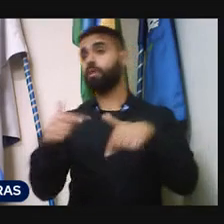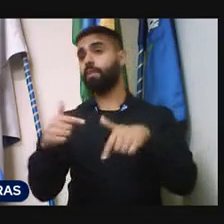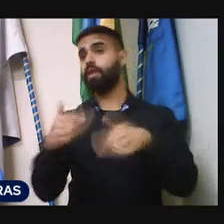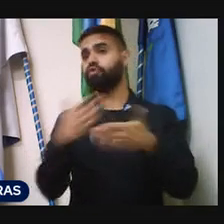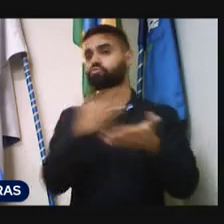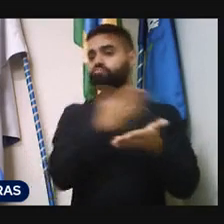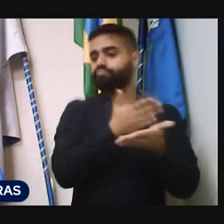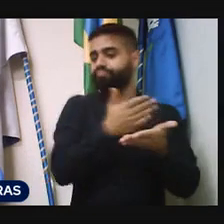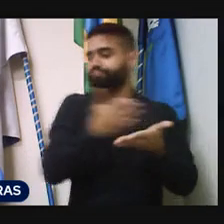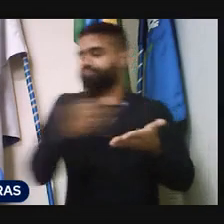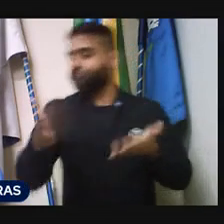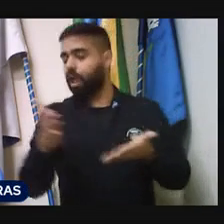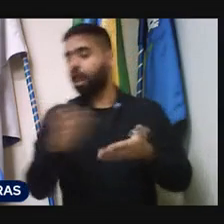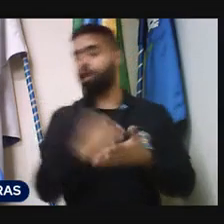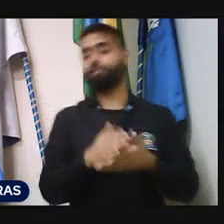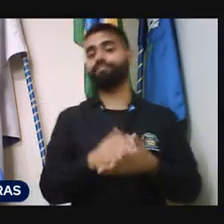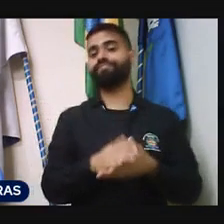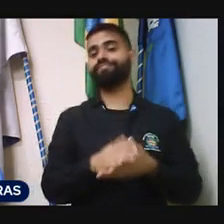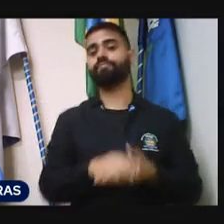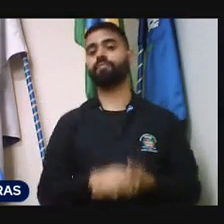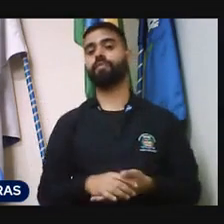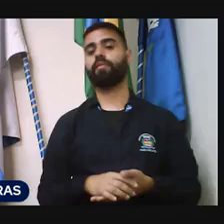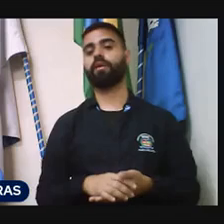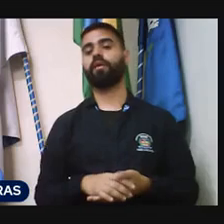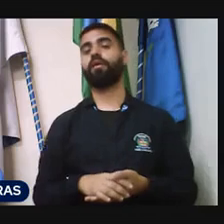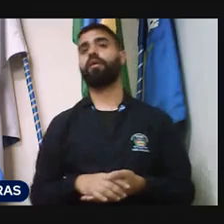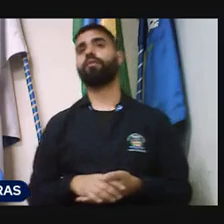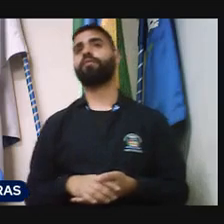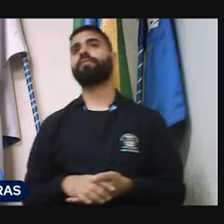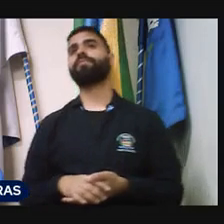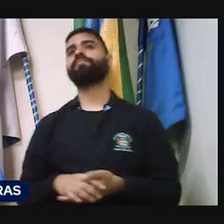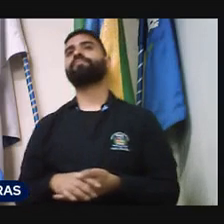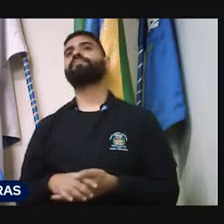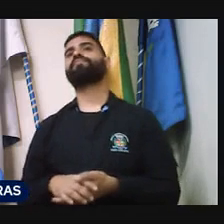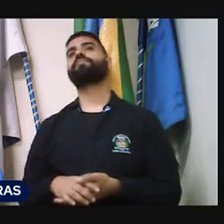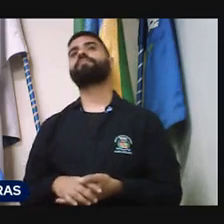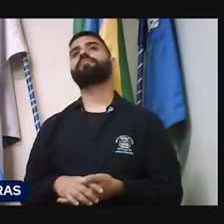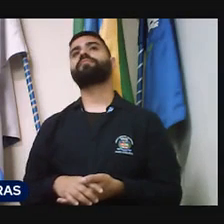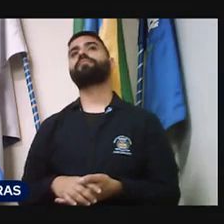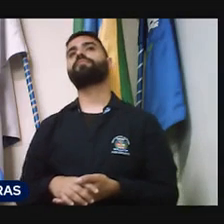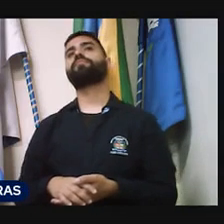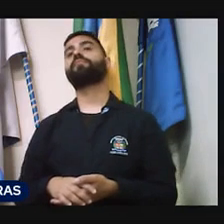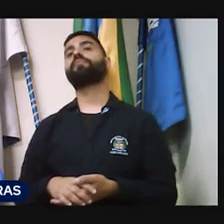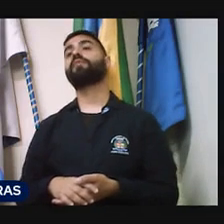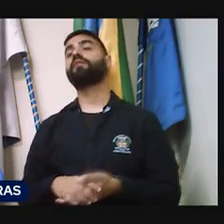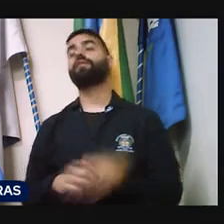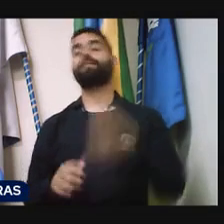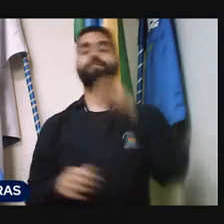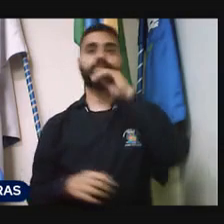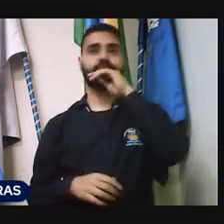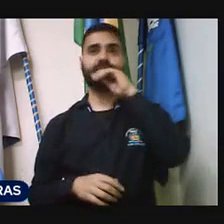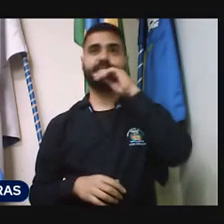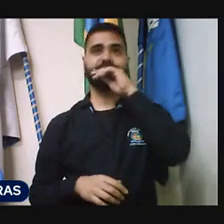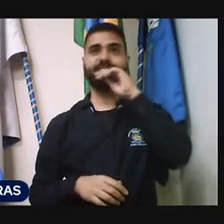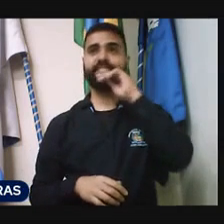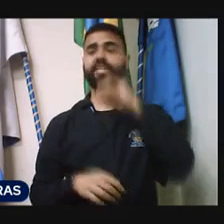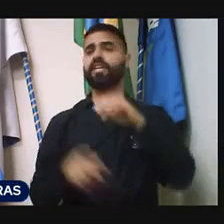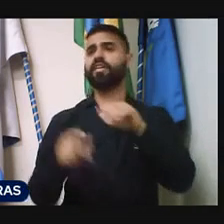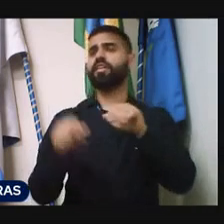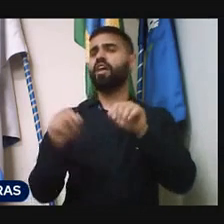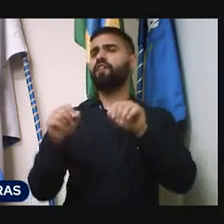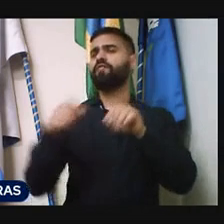começo meio o que nós estamos falando aqui de serviço para três quatro